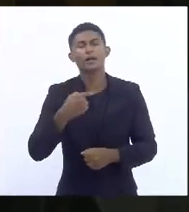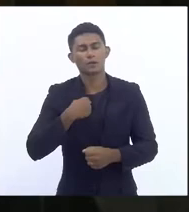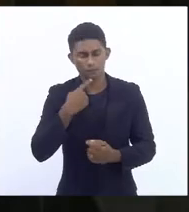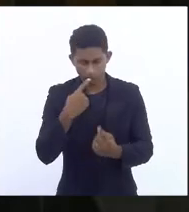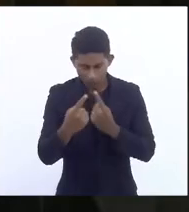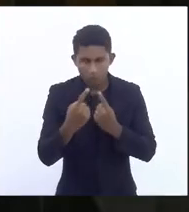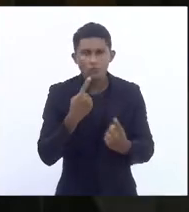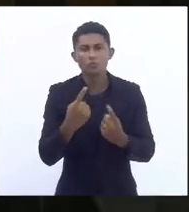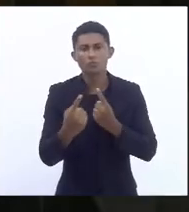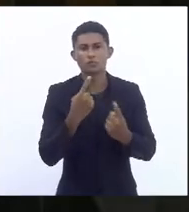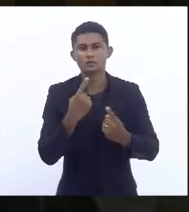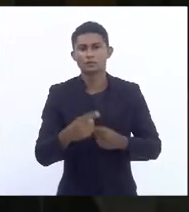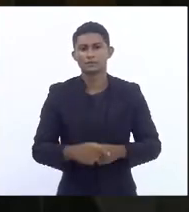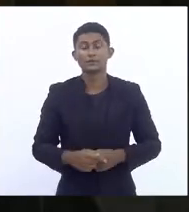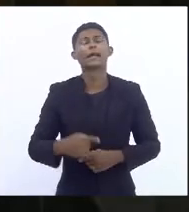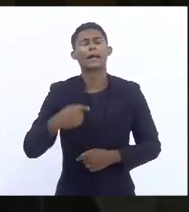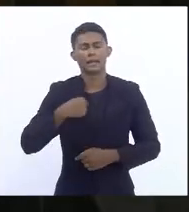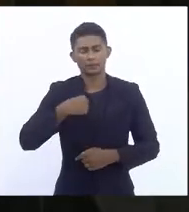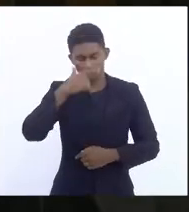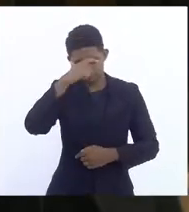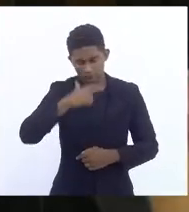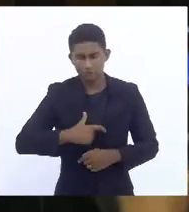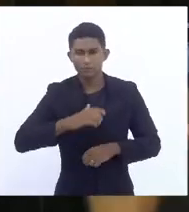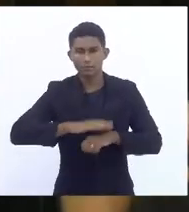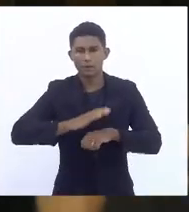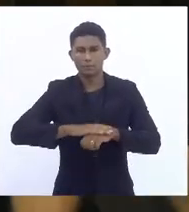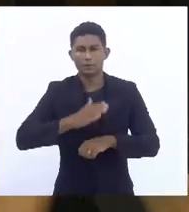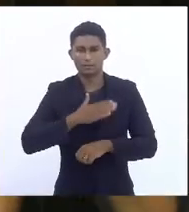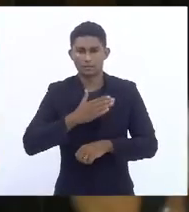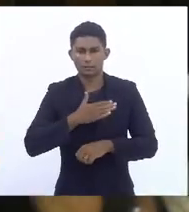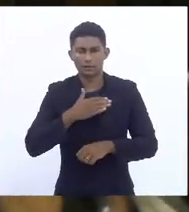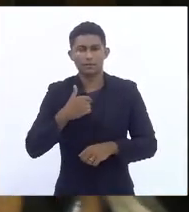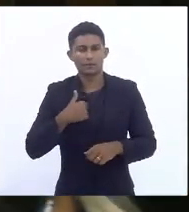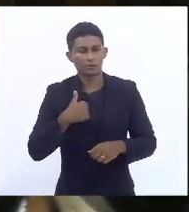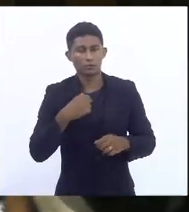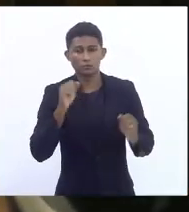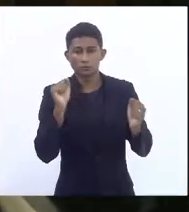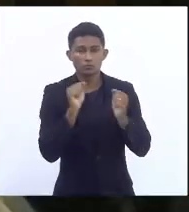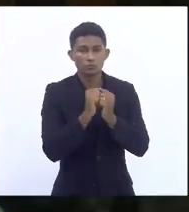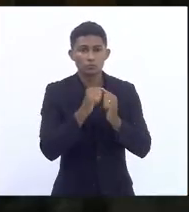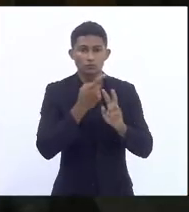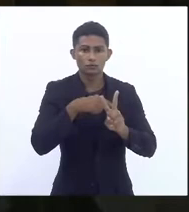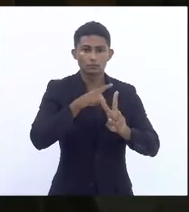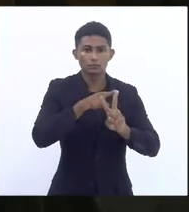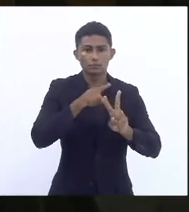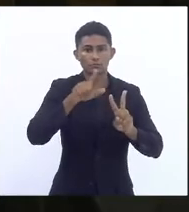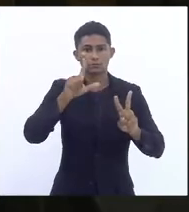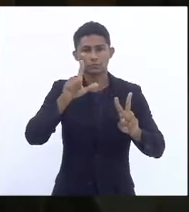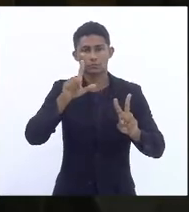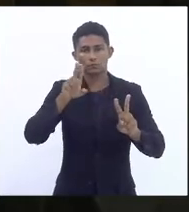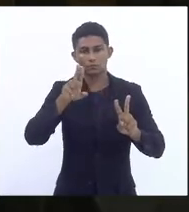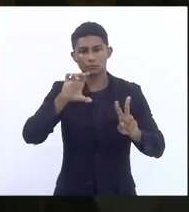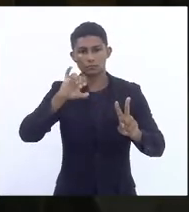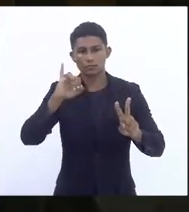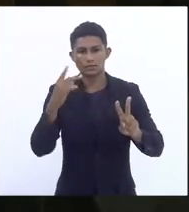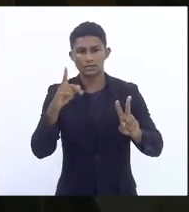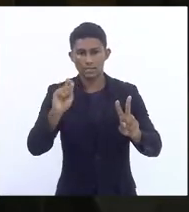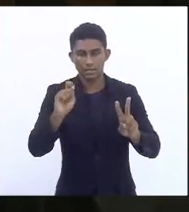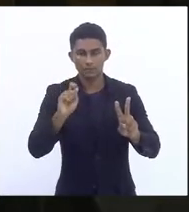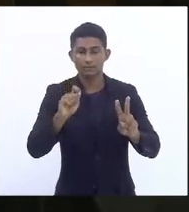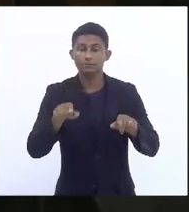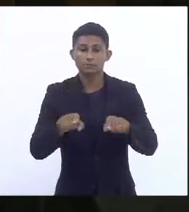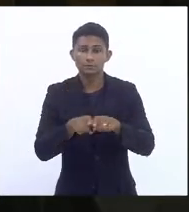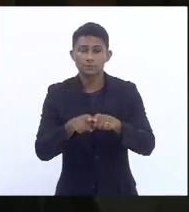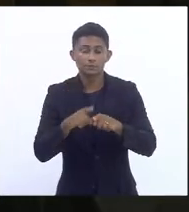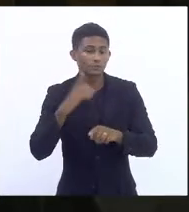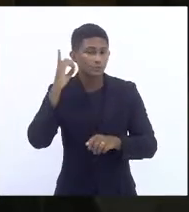que eu sou um dos autores, junto com a deputada Lucinha e com o